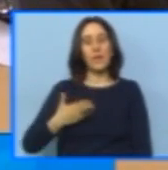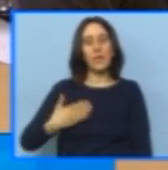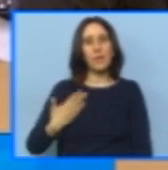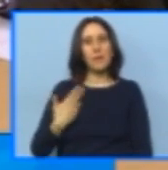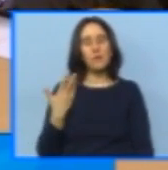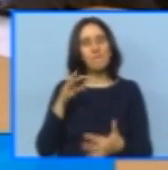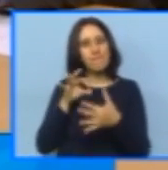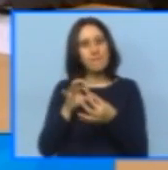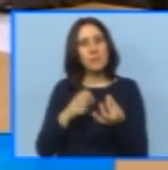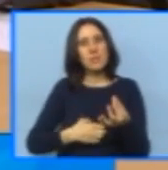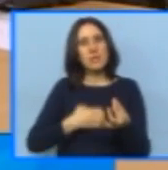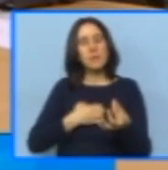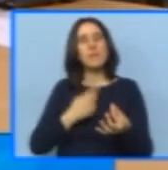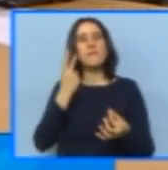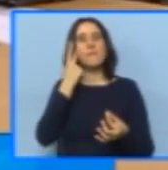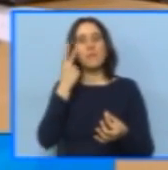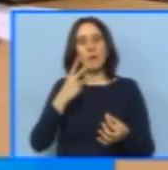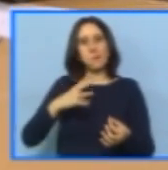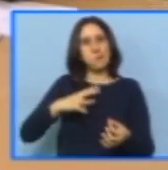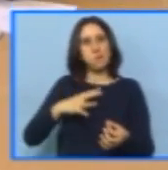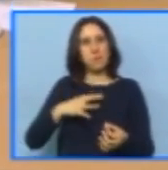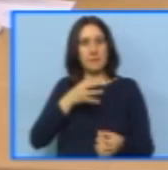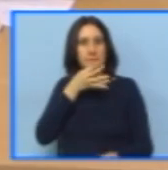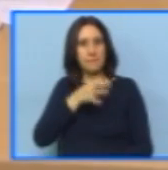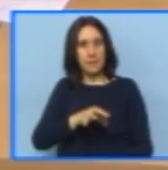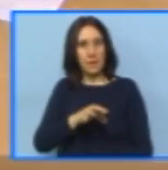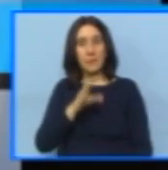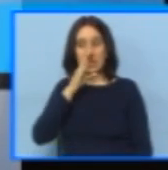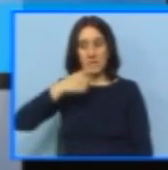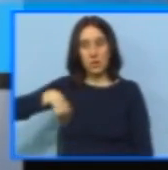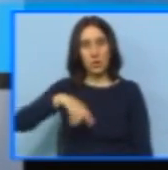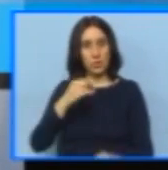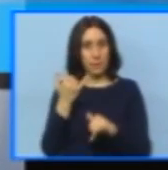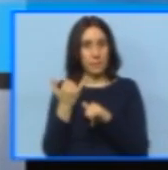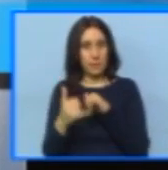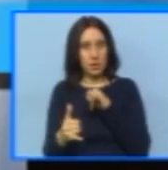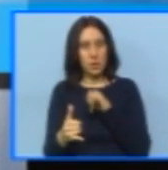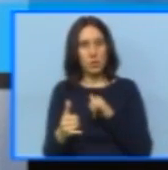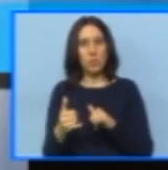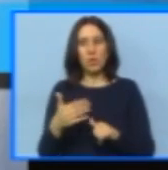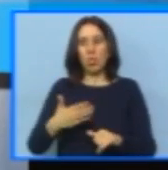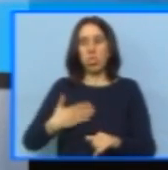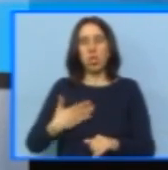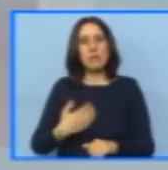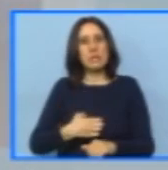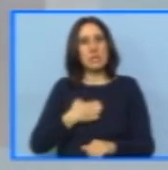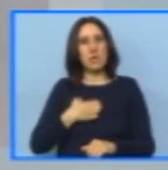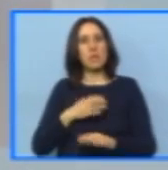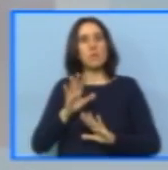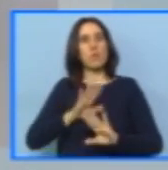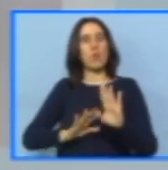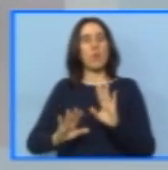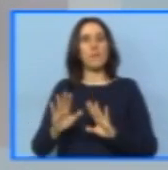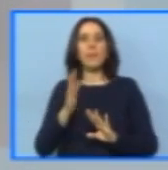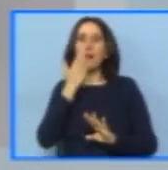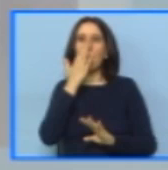a mecanismos de sobrevivência. Nós, quando corremos algum perigo, sentimos medo, retraímos e,